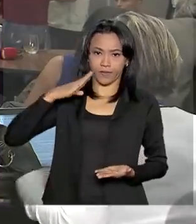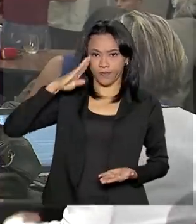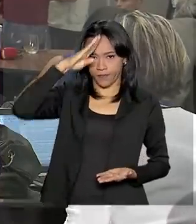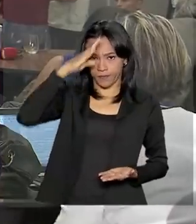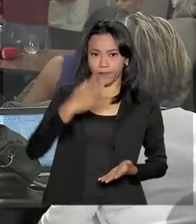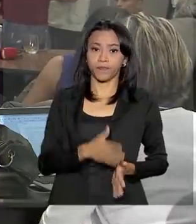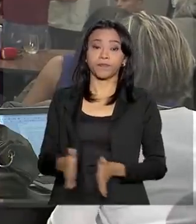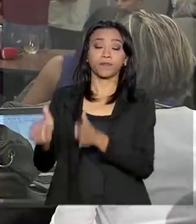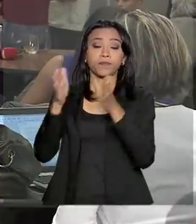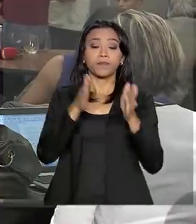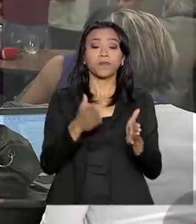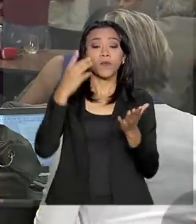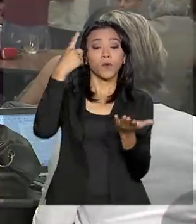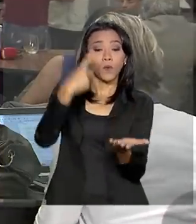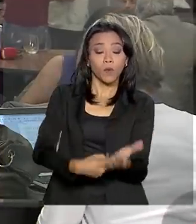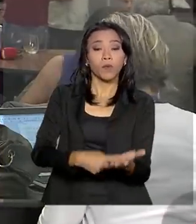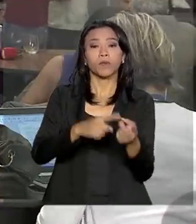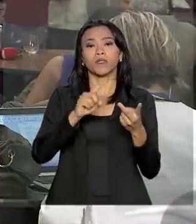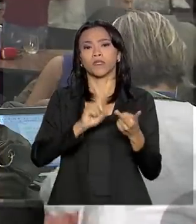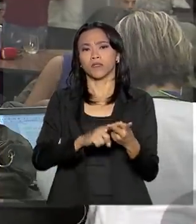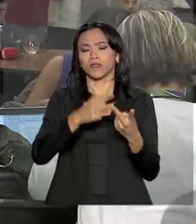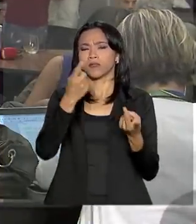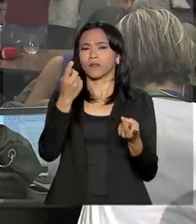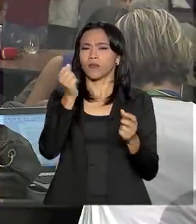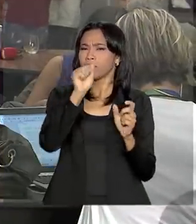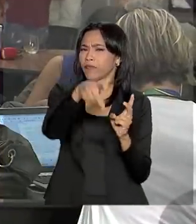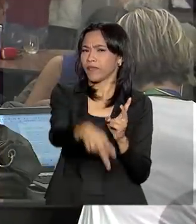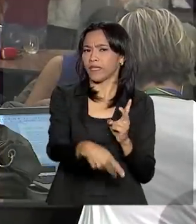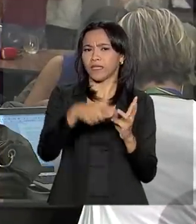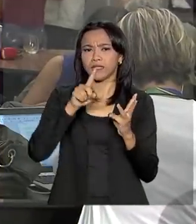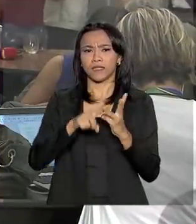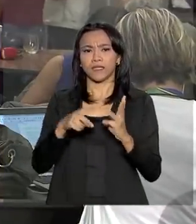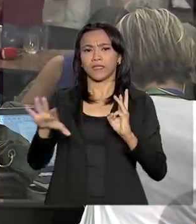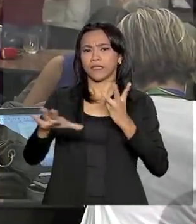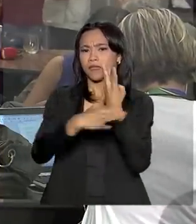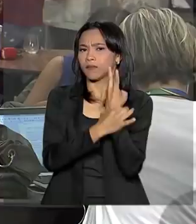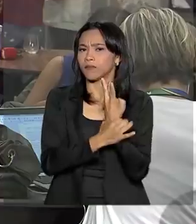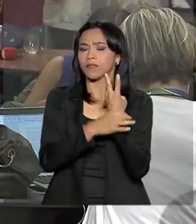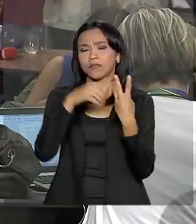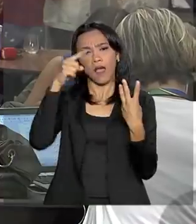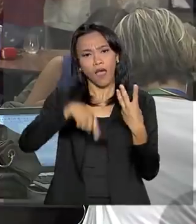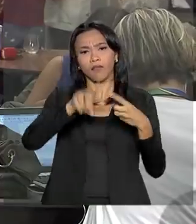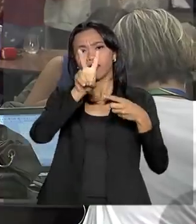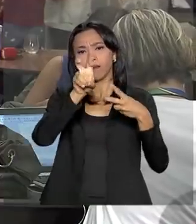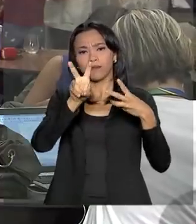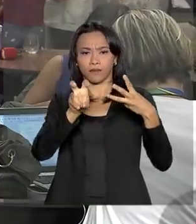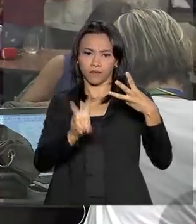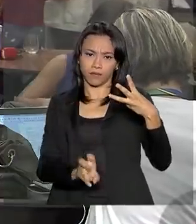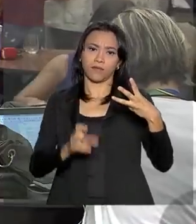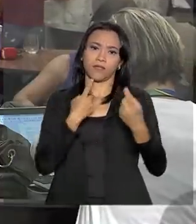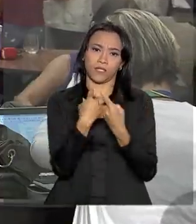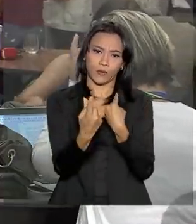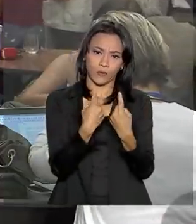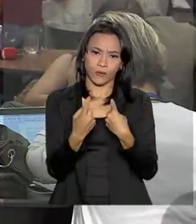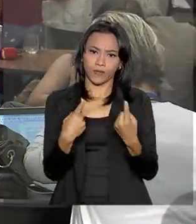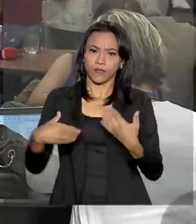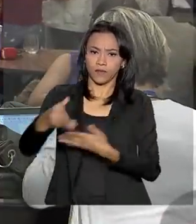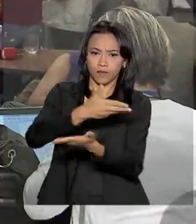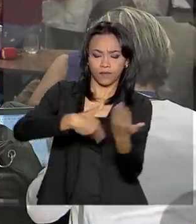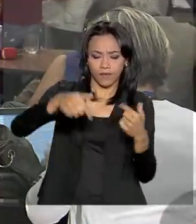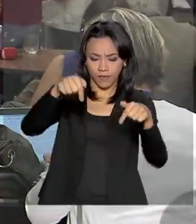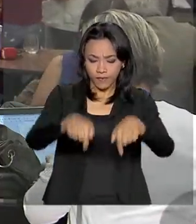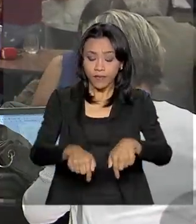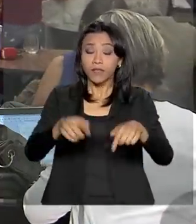Pacto Federativo, a Previdência e questões de segurança pública foram alguns dos temas discutidos. O ministro Guedes